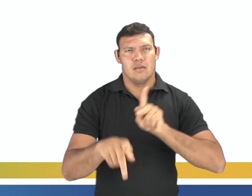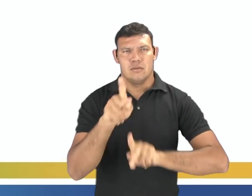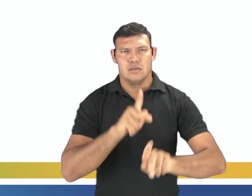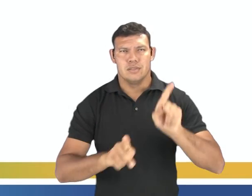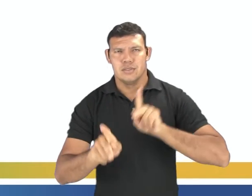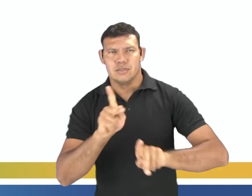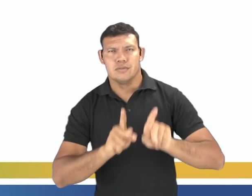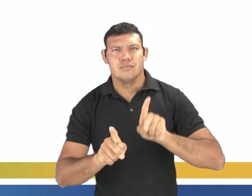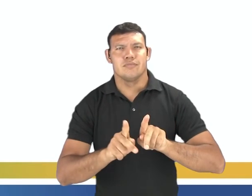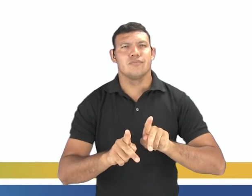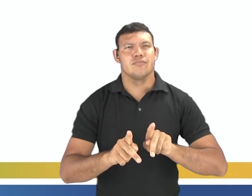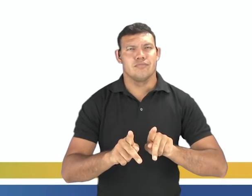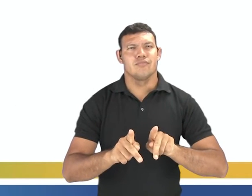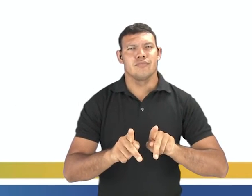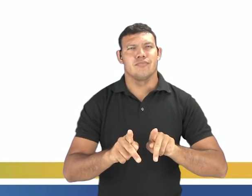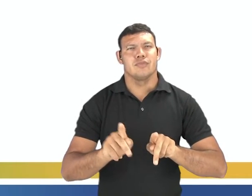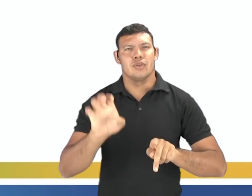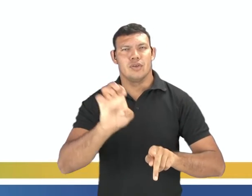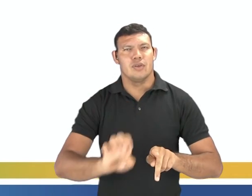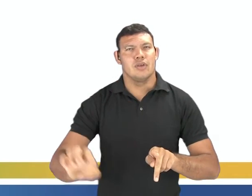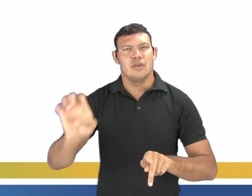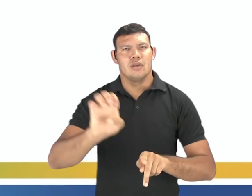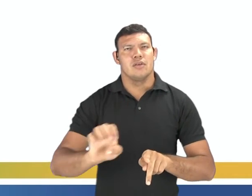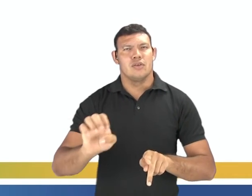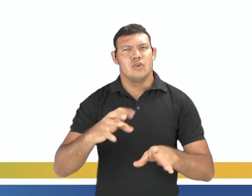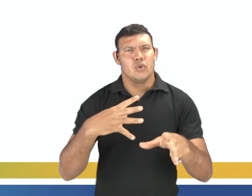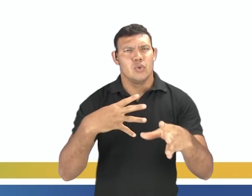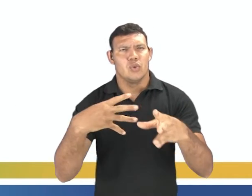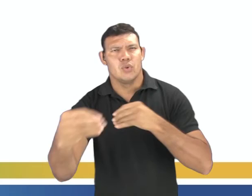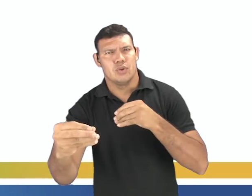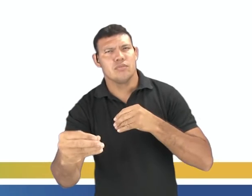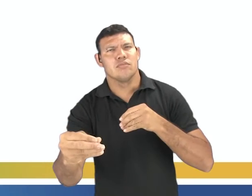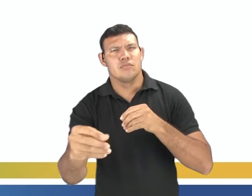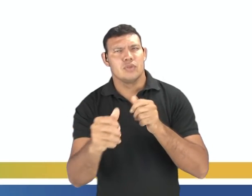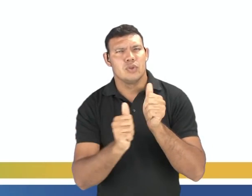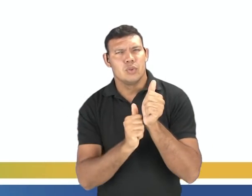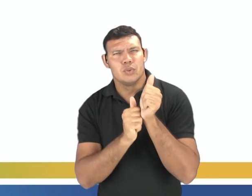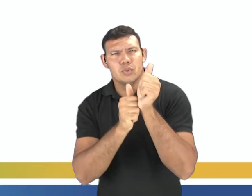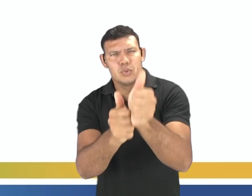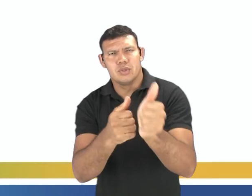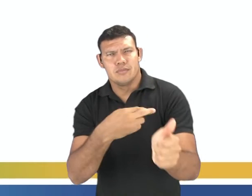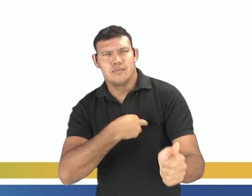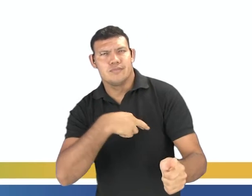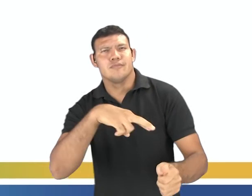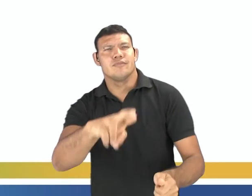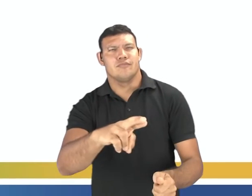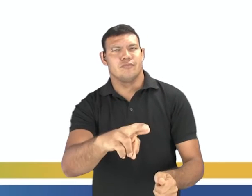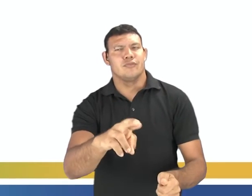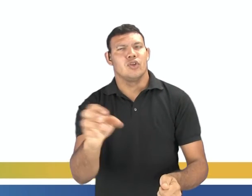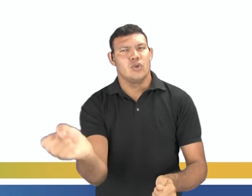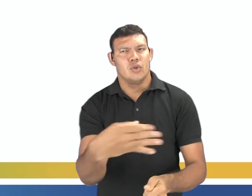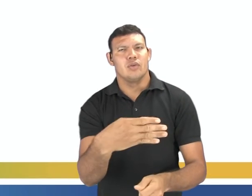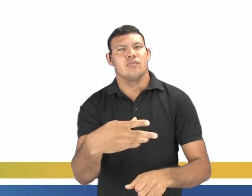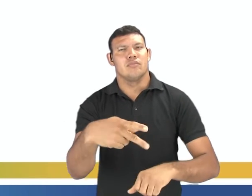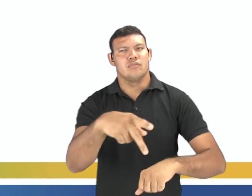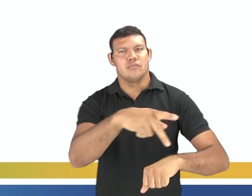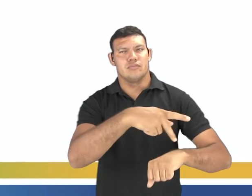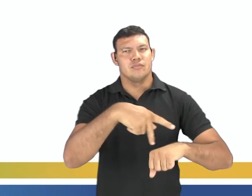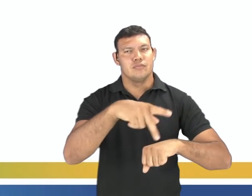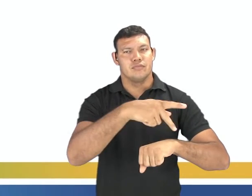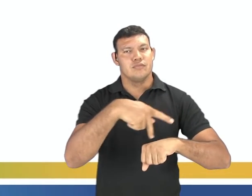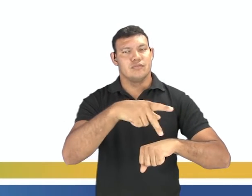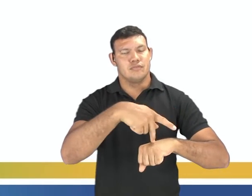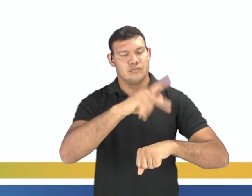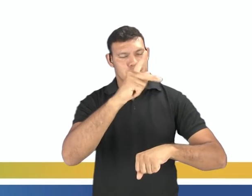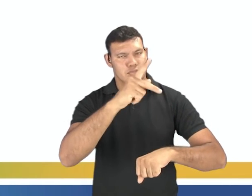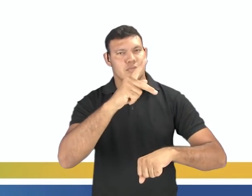em busca de uma nova pátria. Acho que se você observou bem, me parece que está bem na cara a resposta, não é verdade? Então vamos lá?